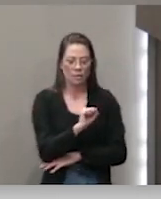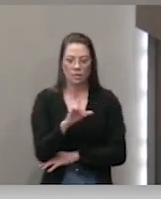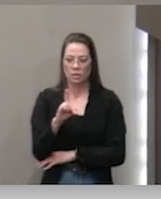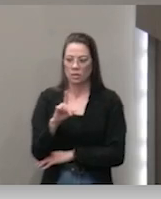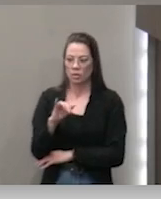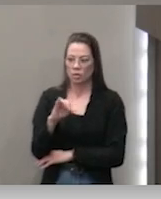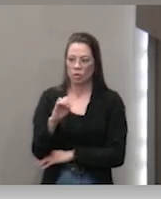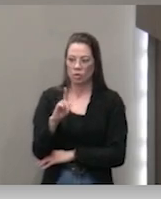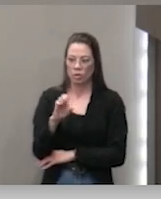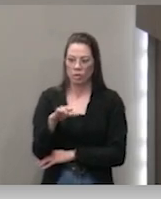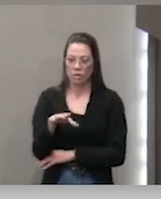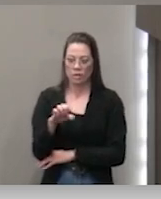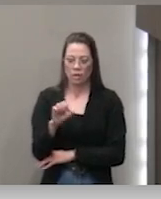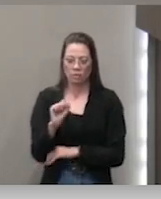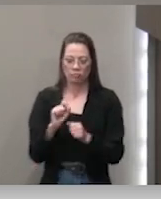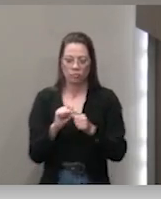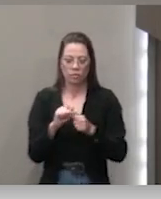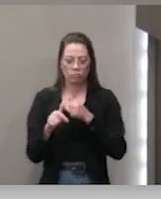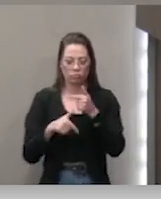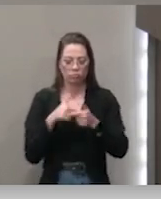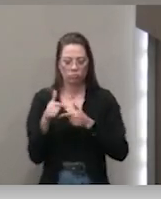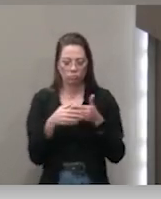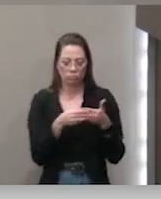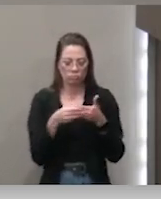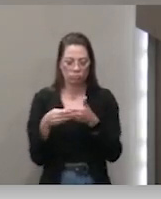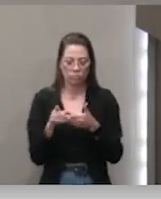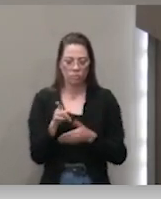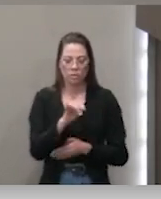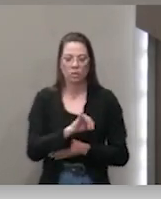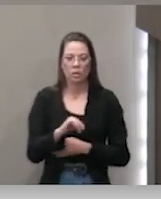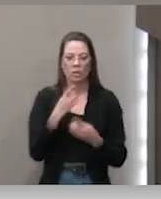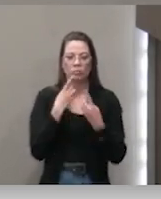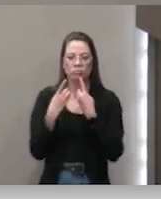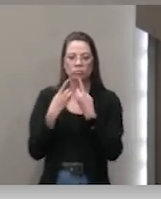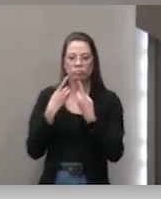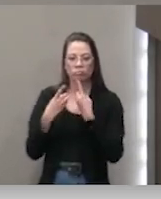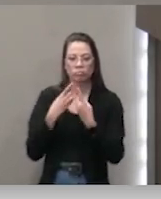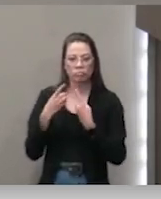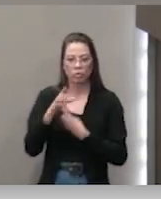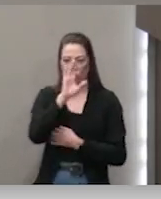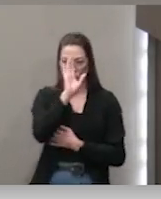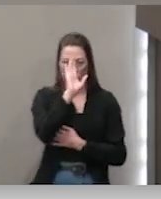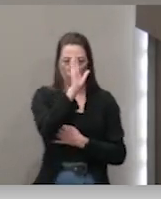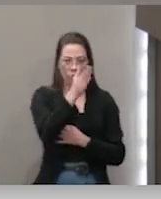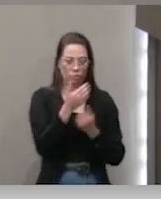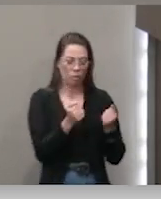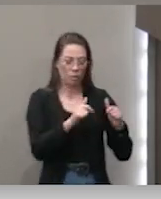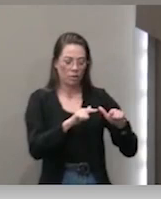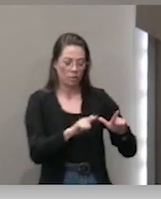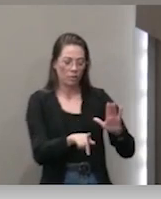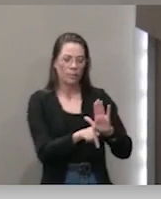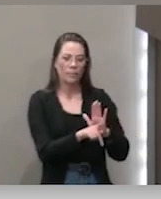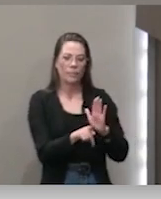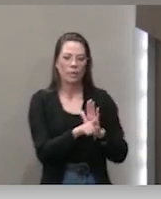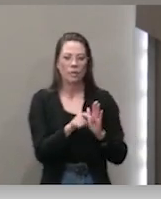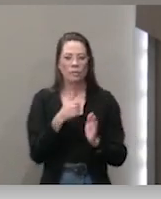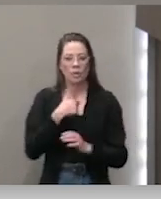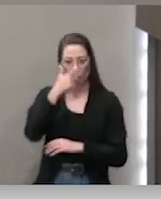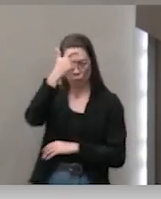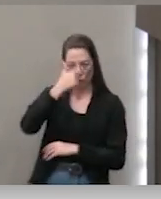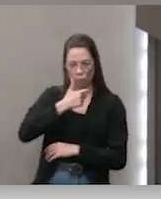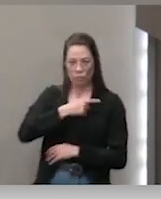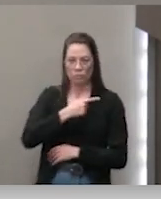acompanhando todo esse trabalho, fazendo esse trabalho importante que dialoga diretamente com a Frente Parlamentar do Meio Ambiente, que eu sou o